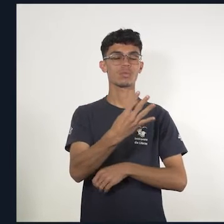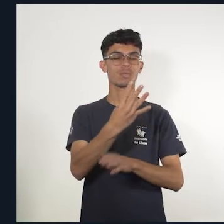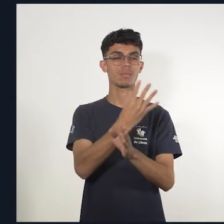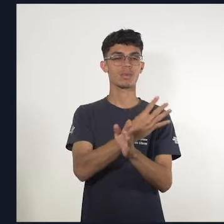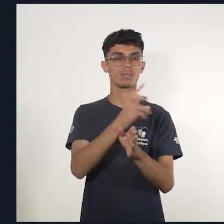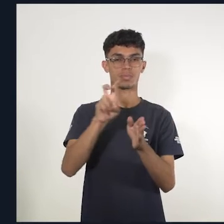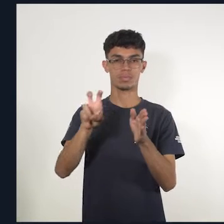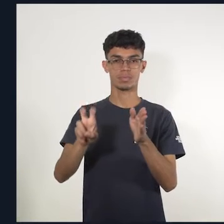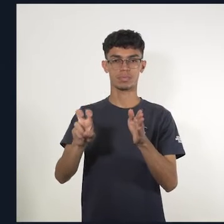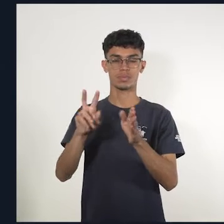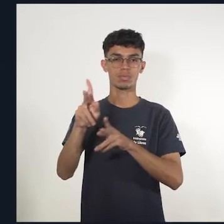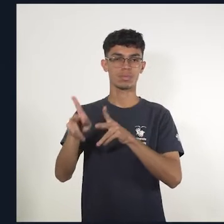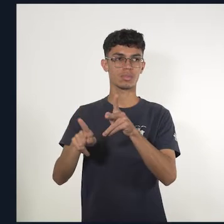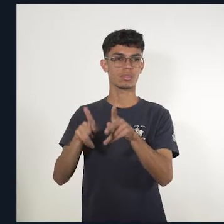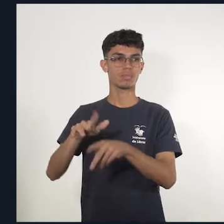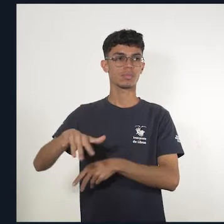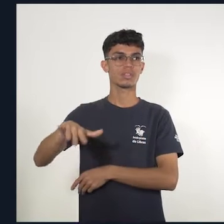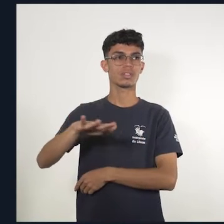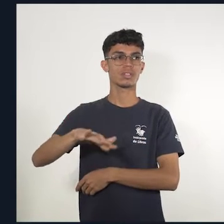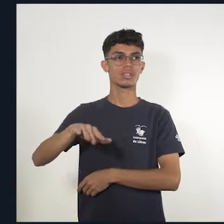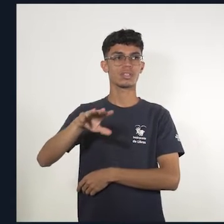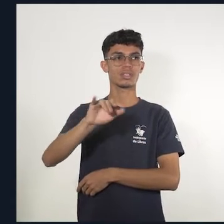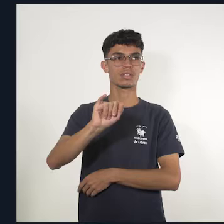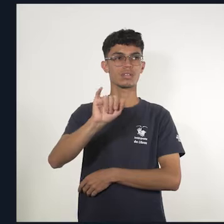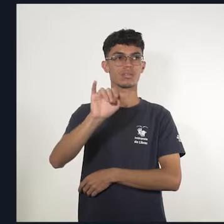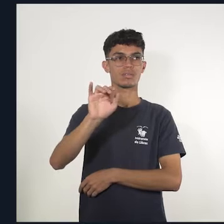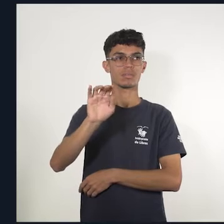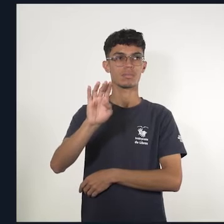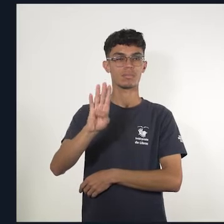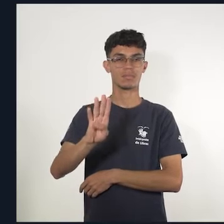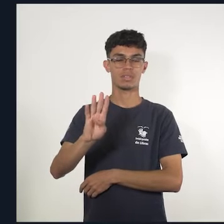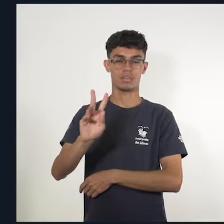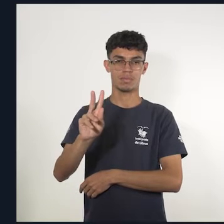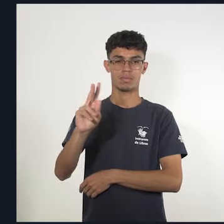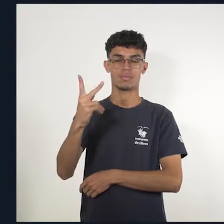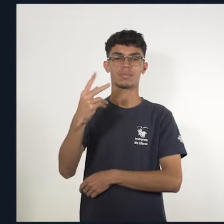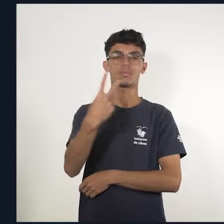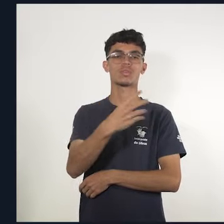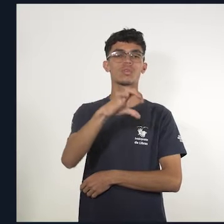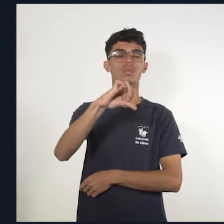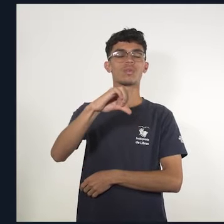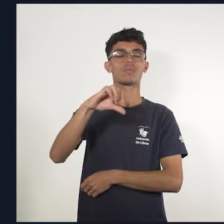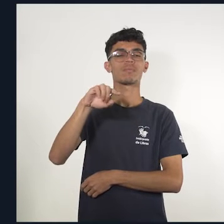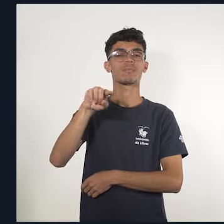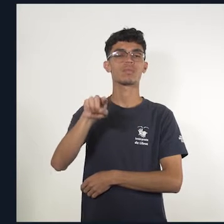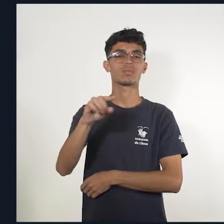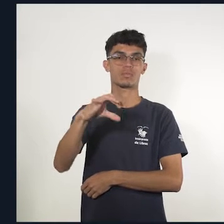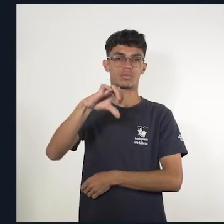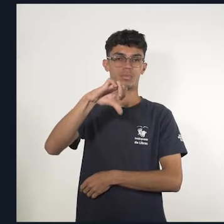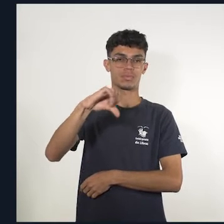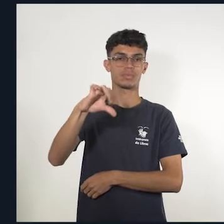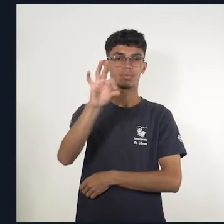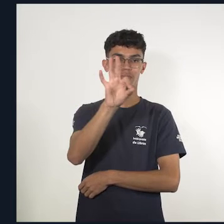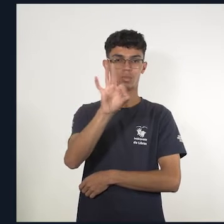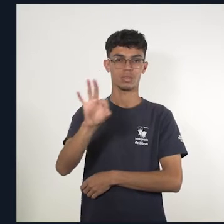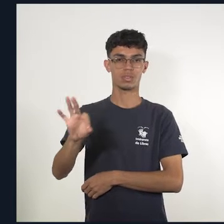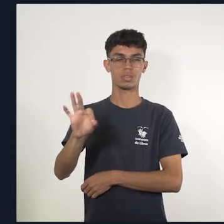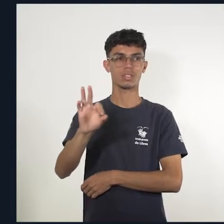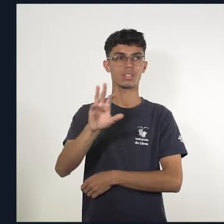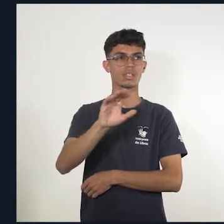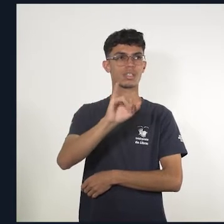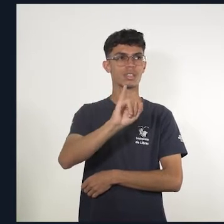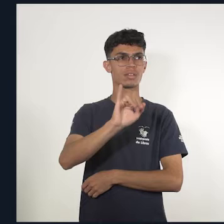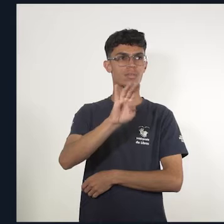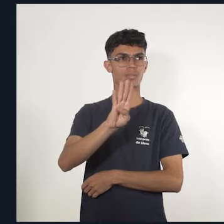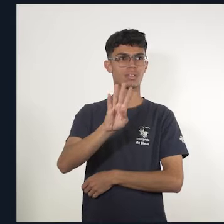a população de IDH alto saltou de 20,1 para 29,9, a faixa de IDH